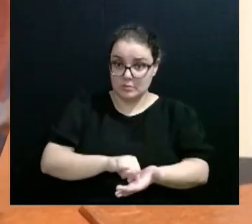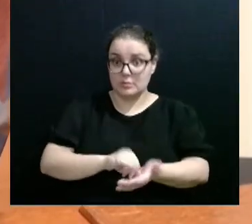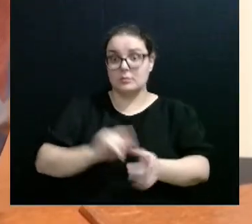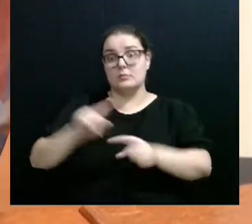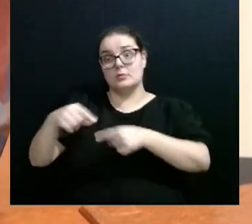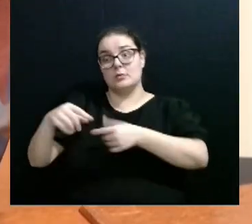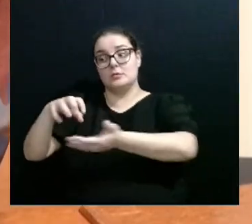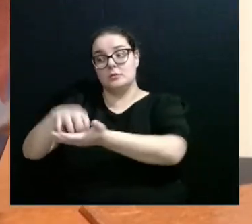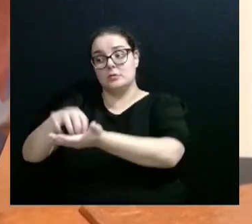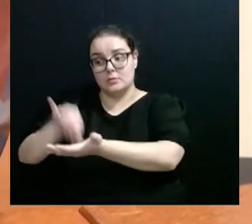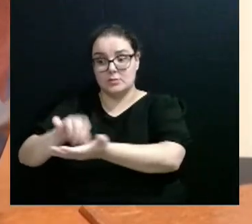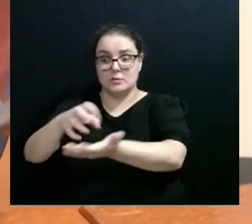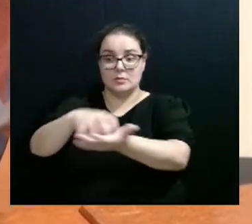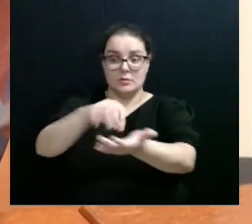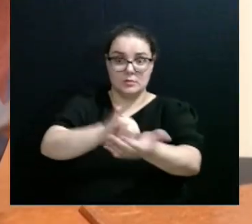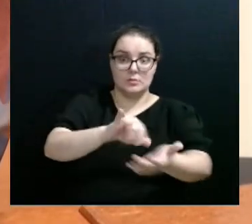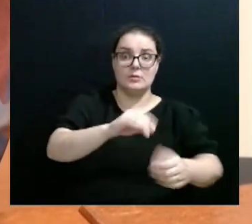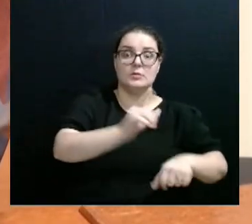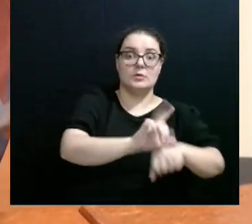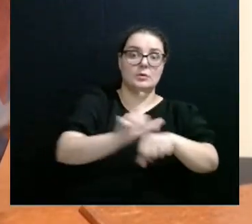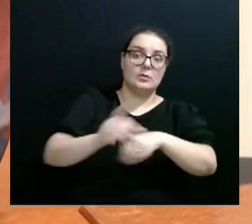de comércios e serviços, tá?